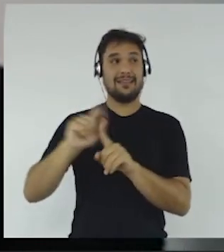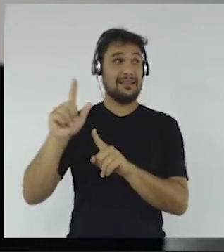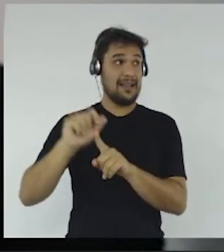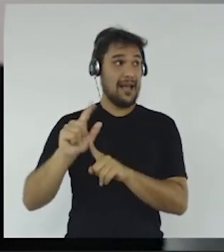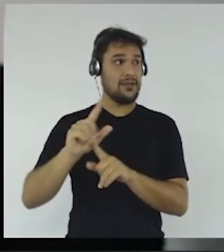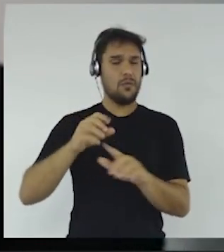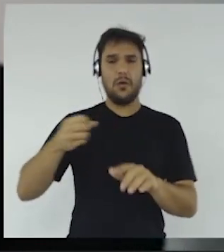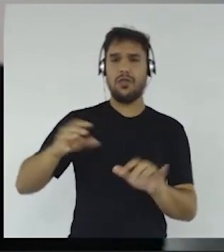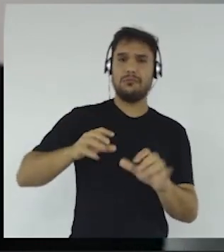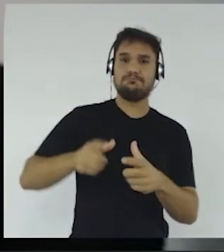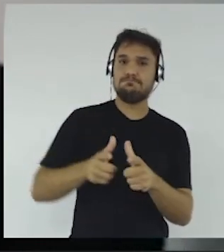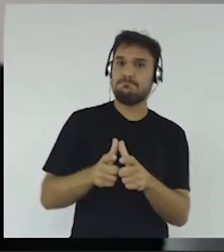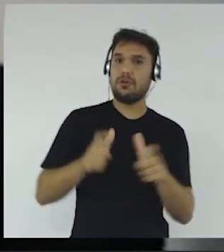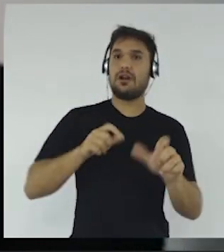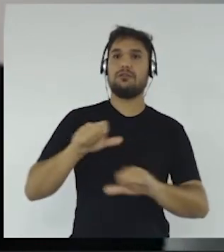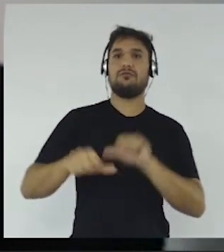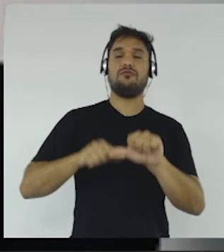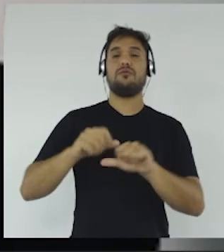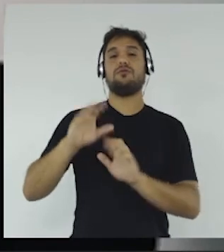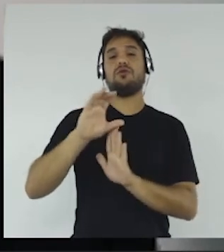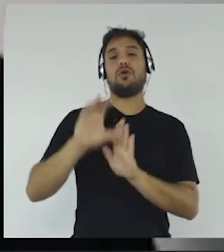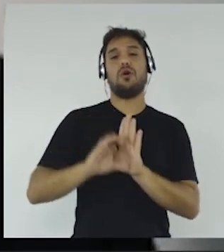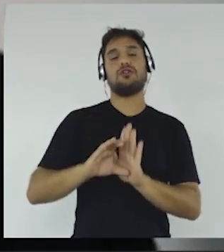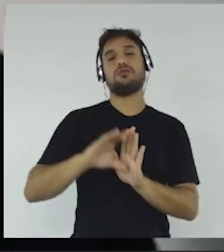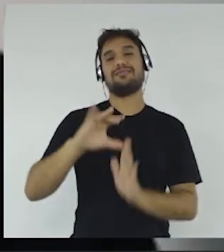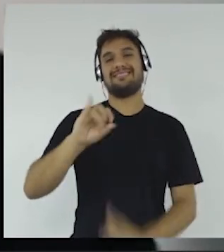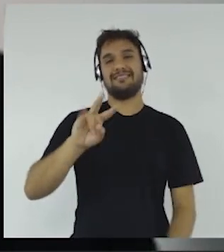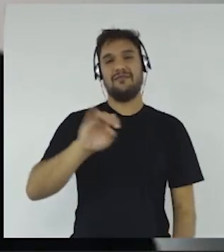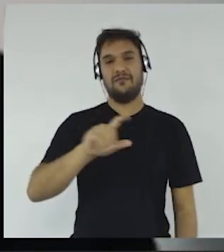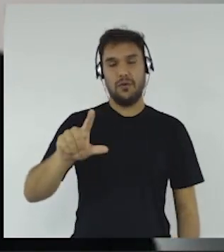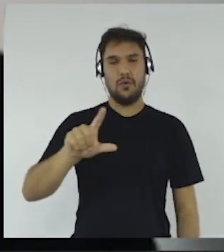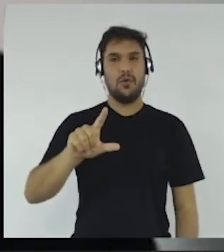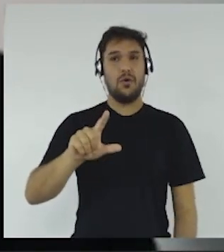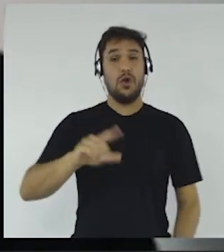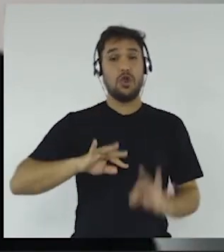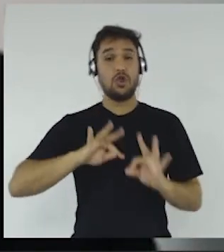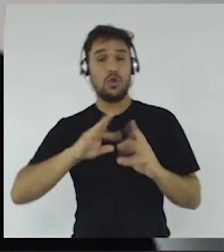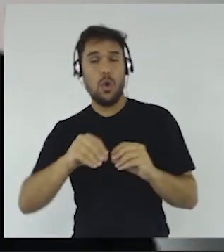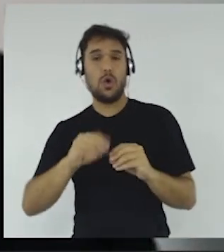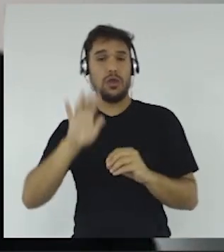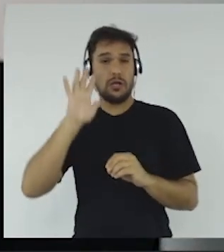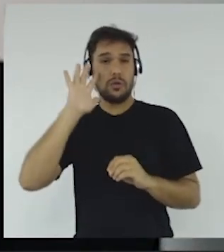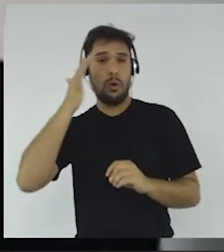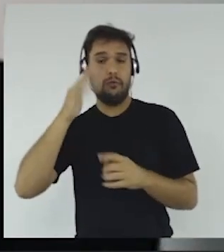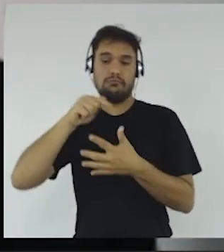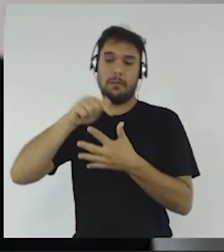grande reforma do Código de Processo Civil, quase todas essas soluções